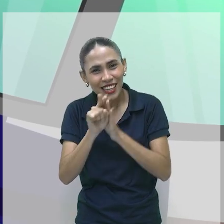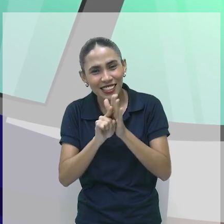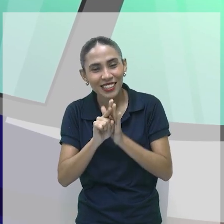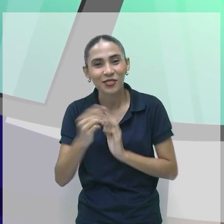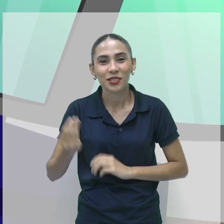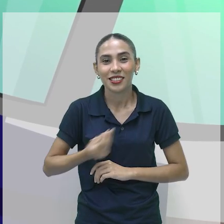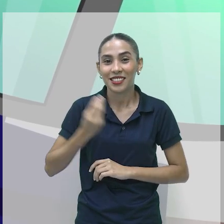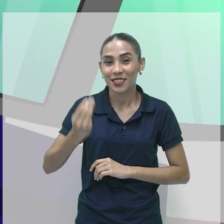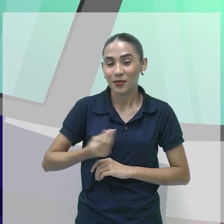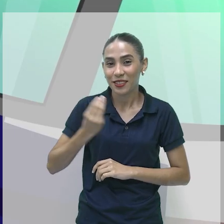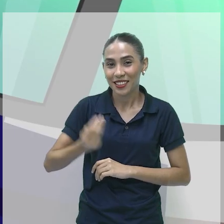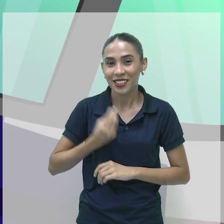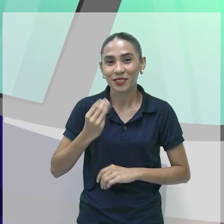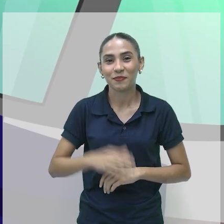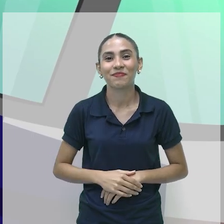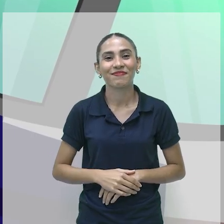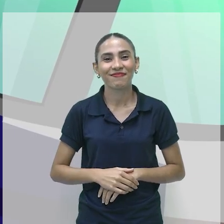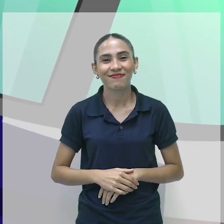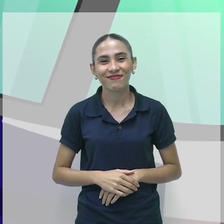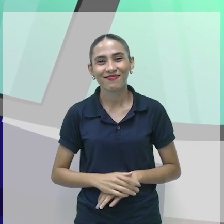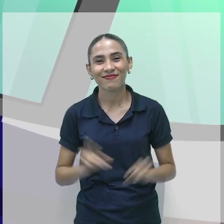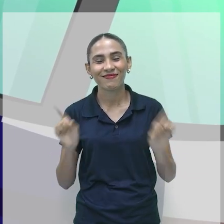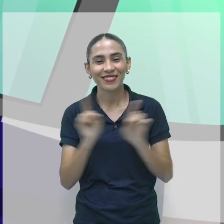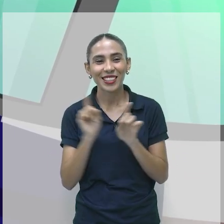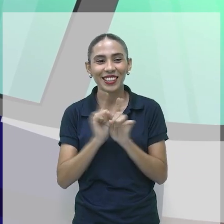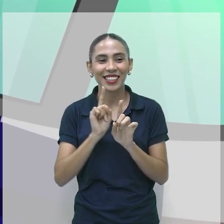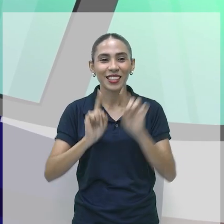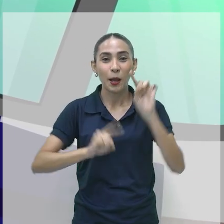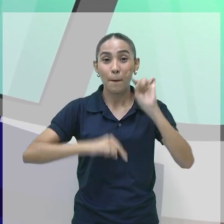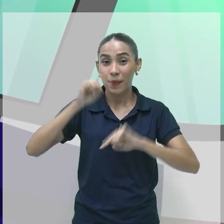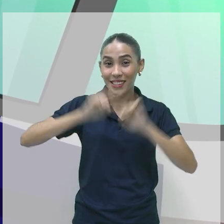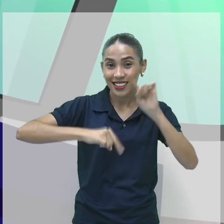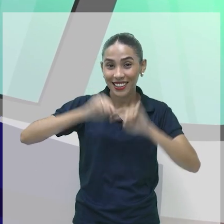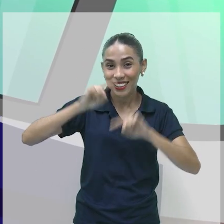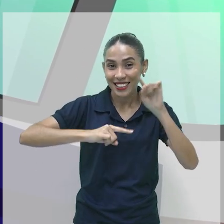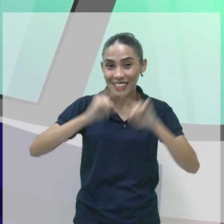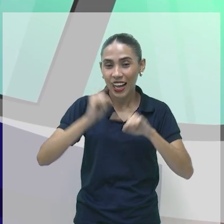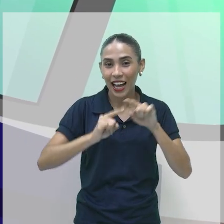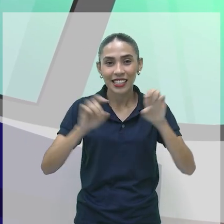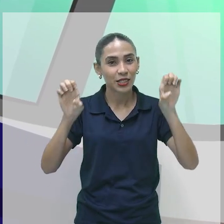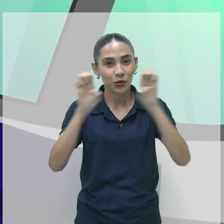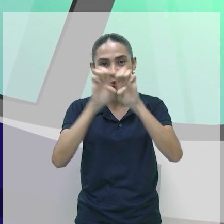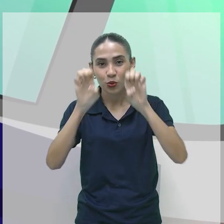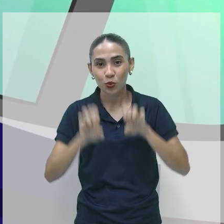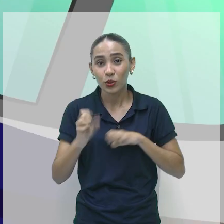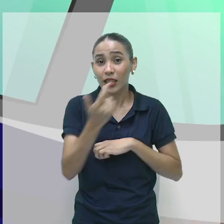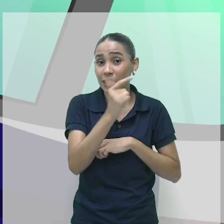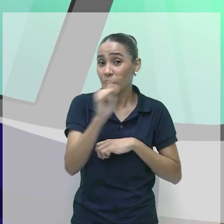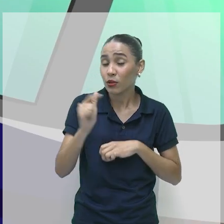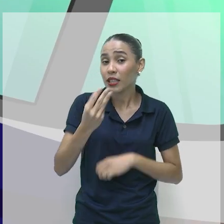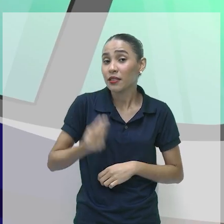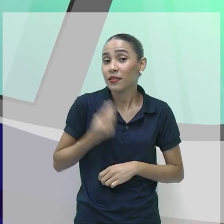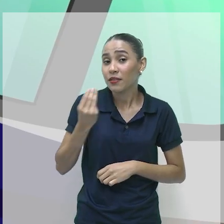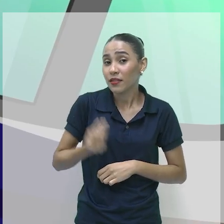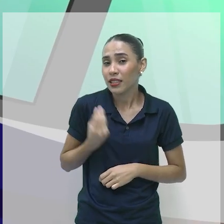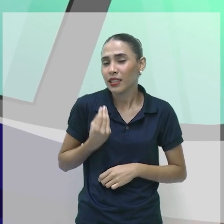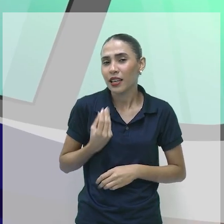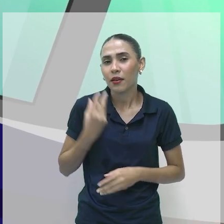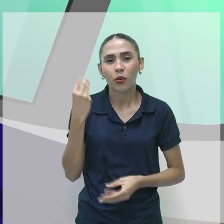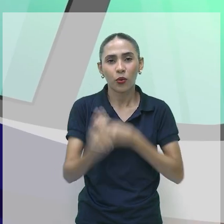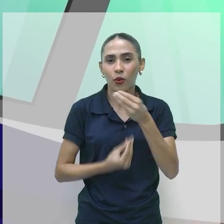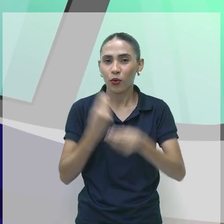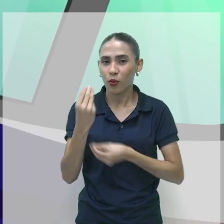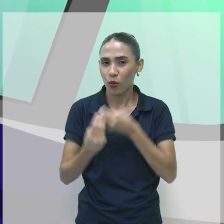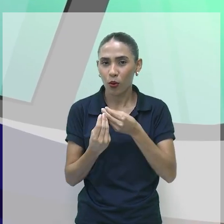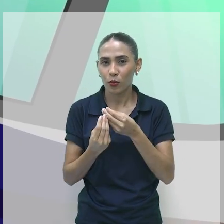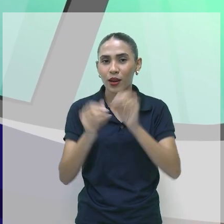de vida, né? E os objetos, né? As outras estruturas que não têm vida, como é que seria